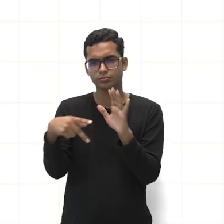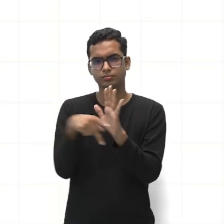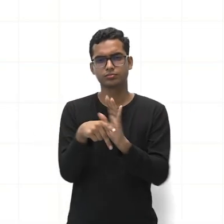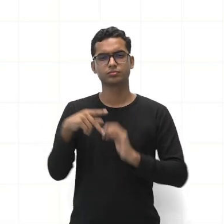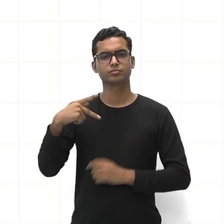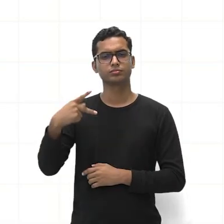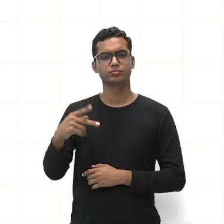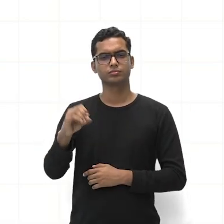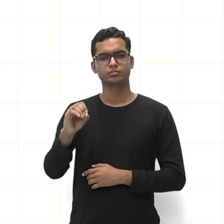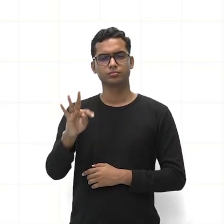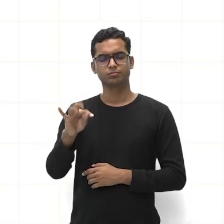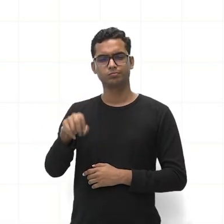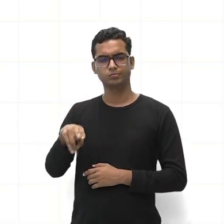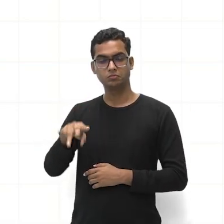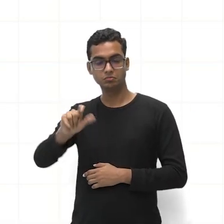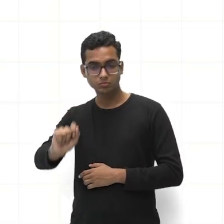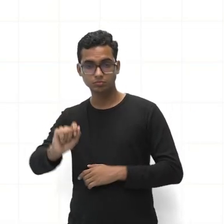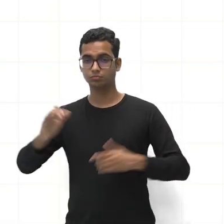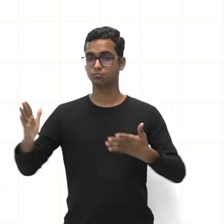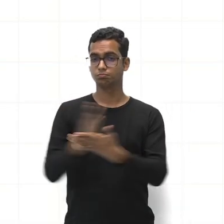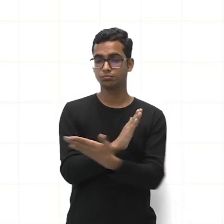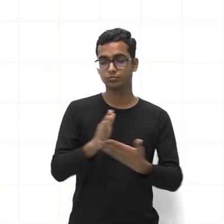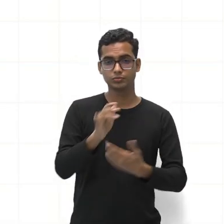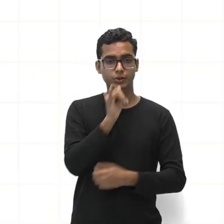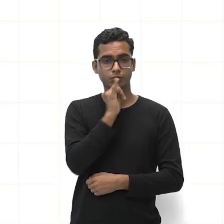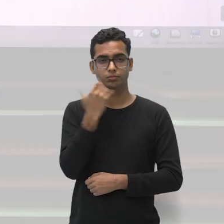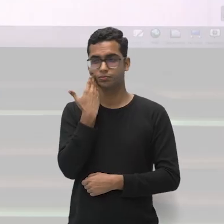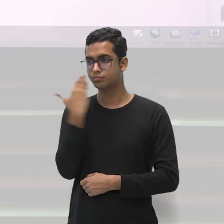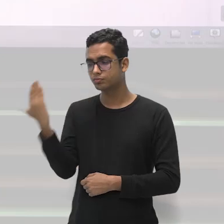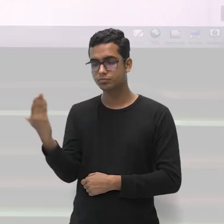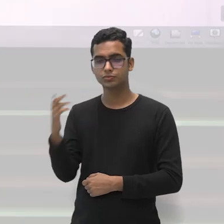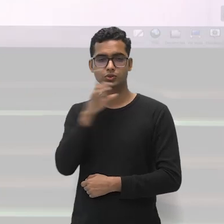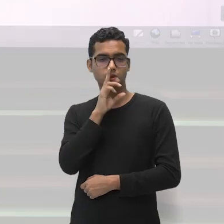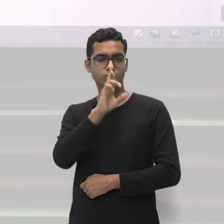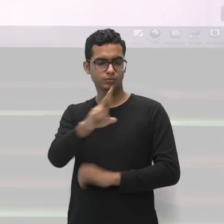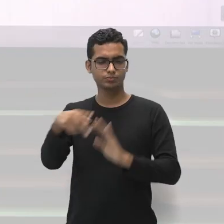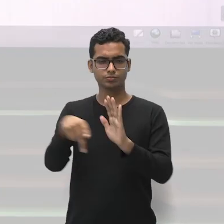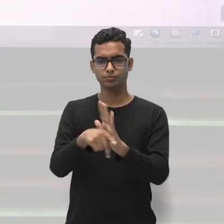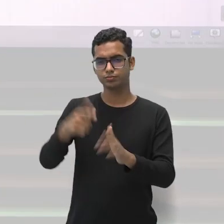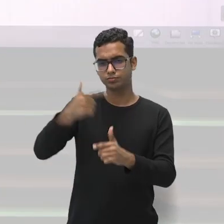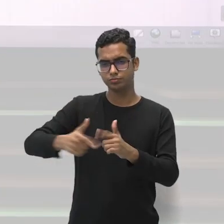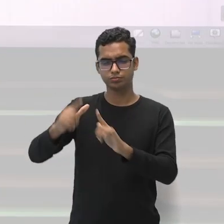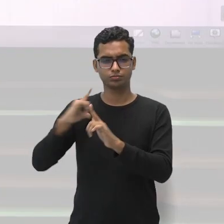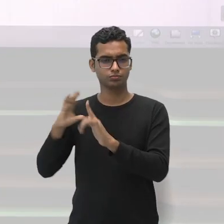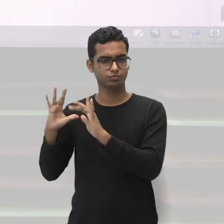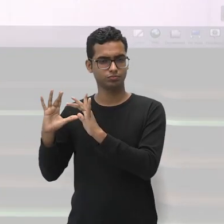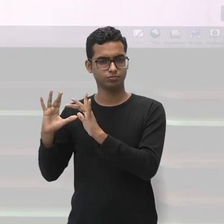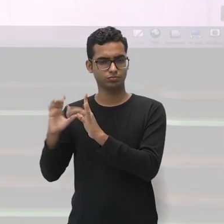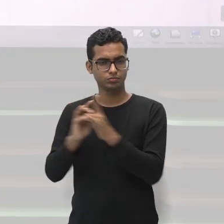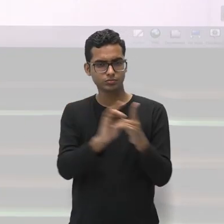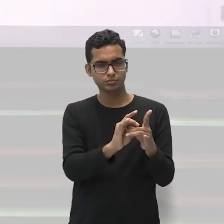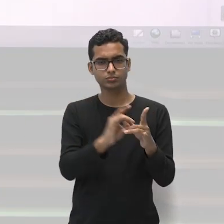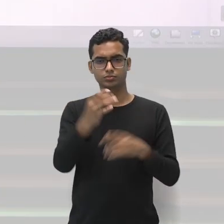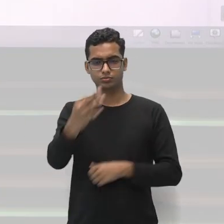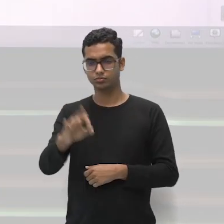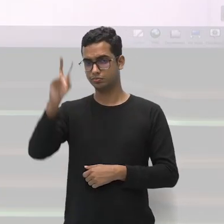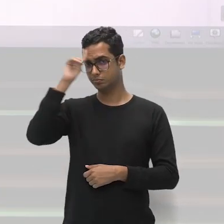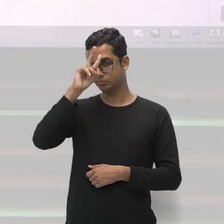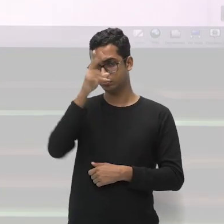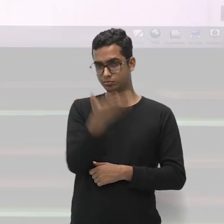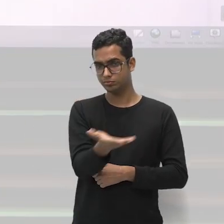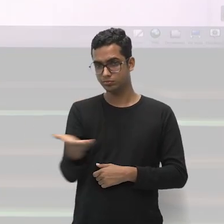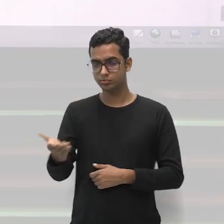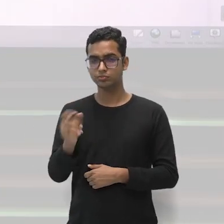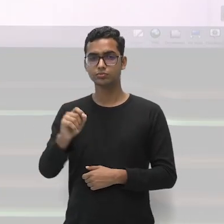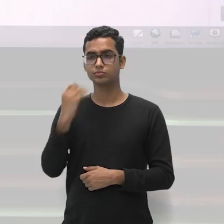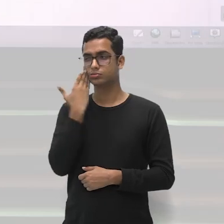potência, né, em determinados casos, né, na resolução de problemas contextualizados. Lembrando que a gente pode ter